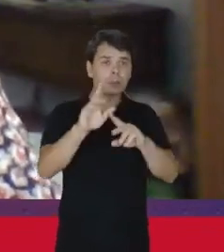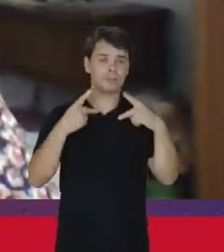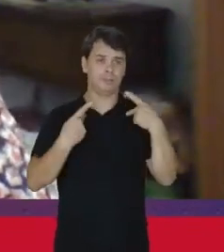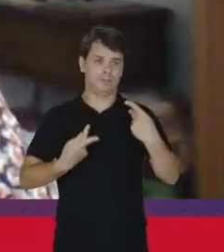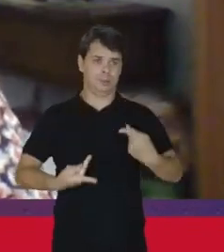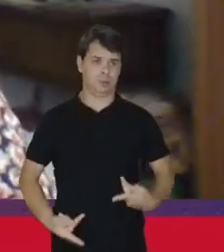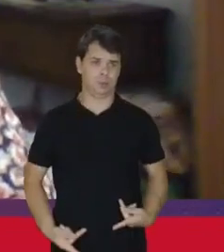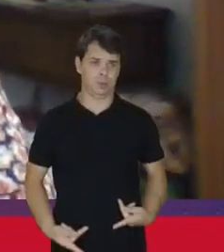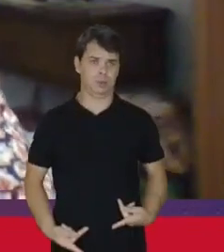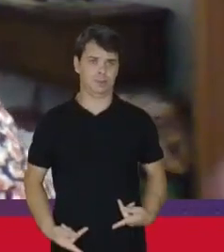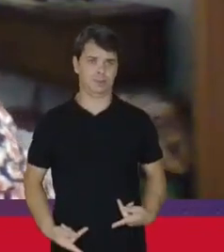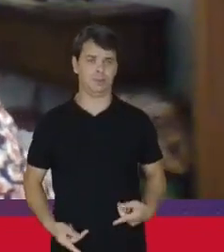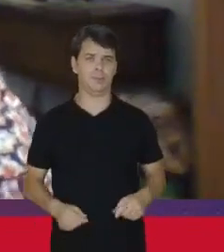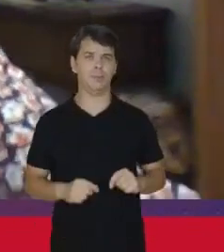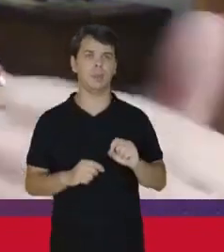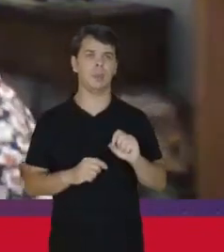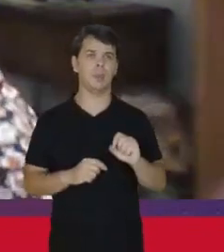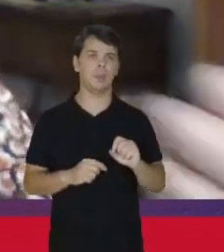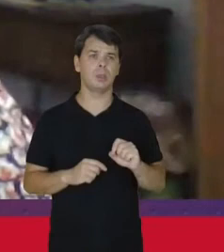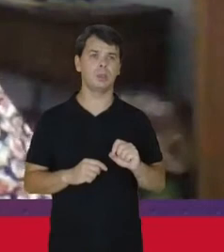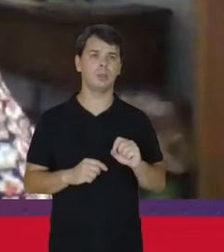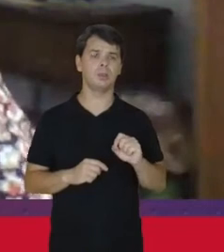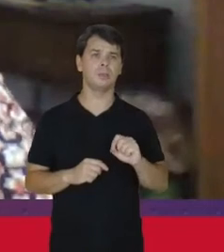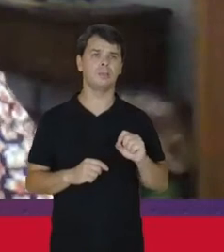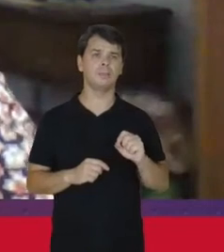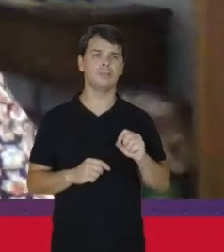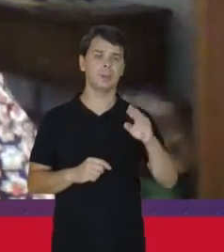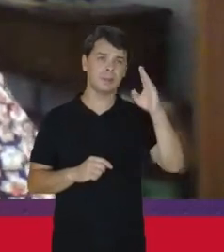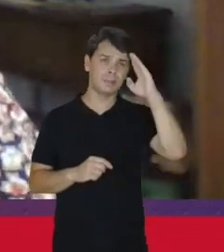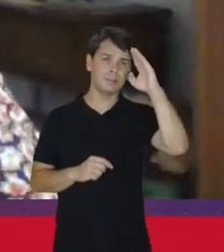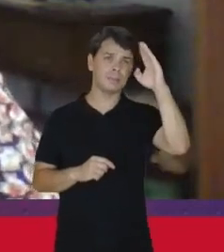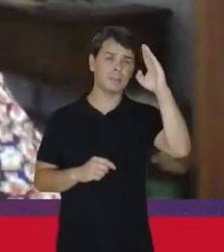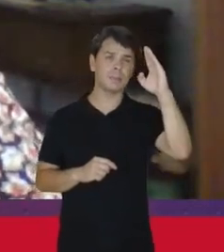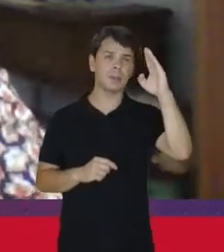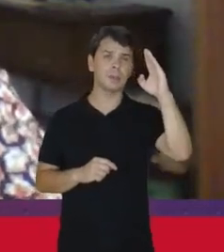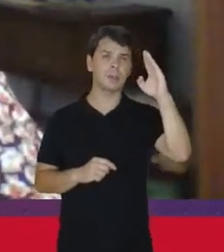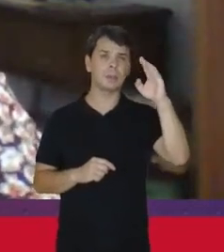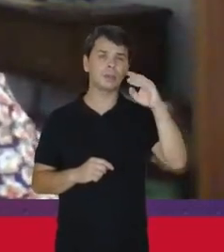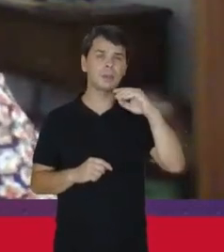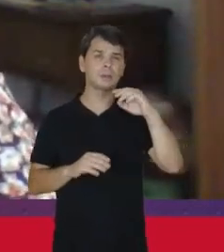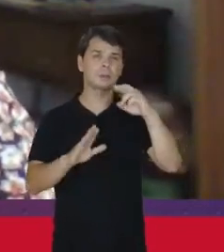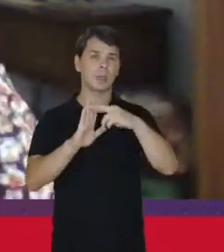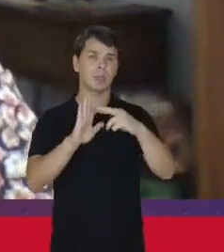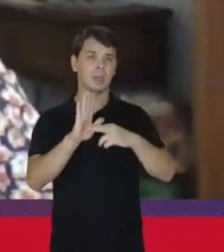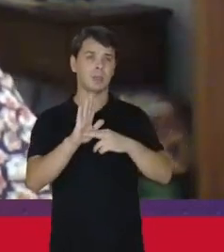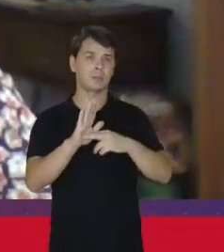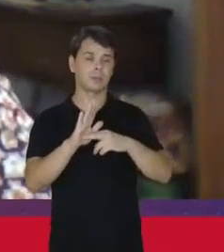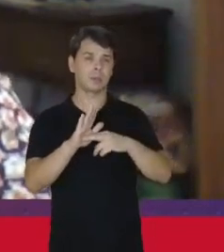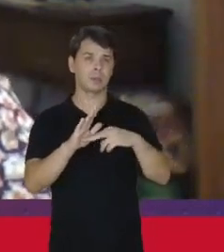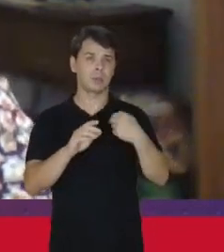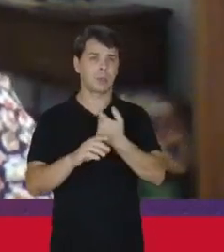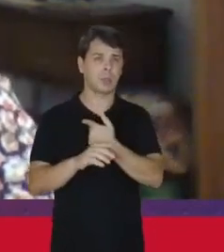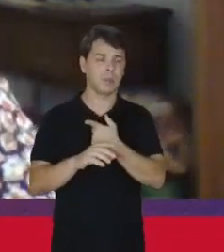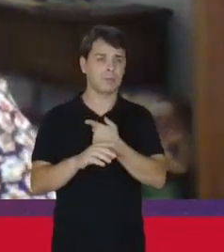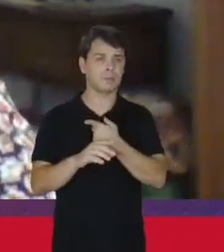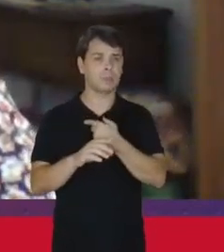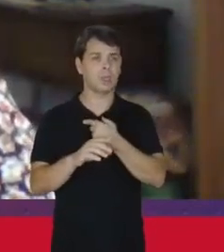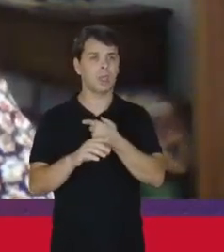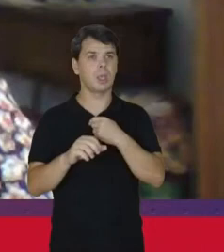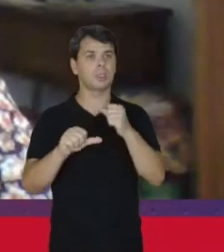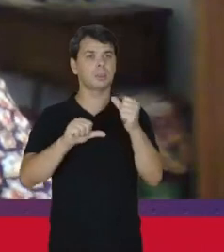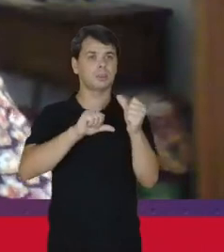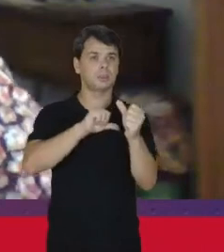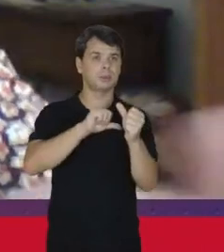pessoa humana, E uma das primeiras medidas que devem ser